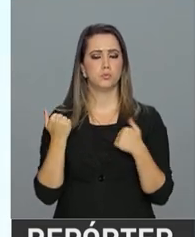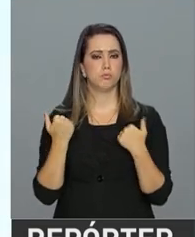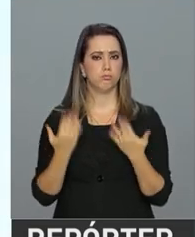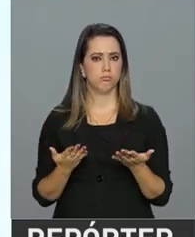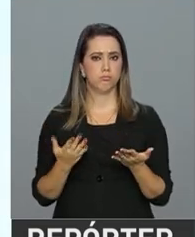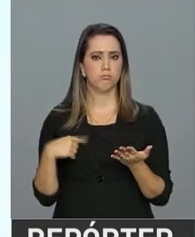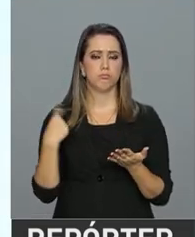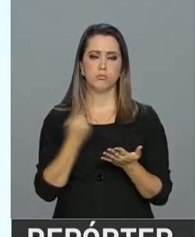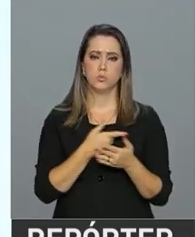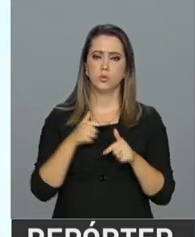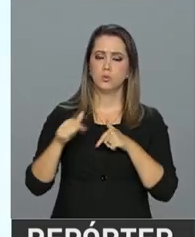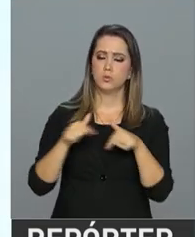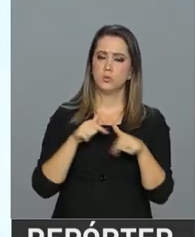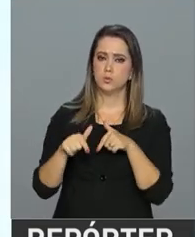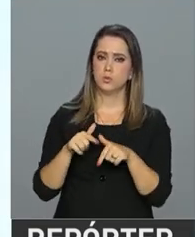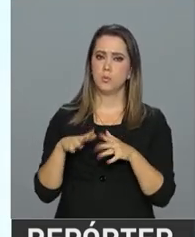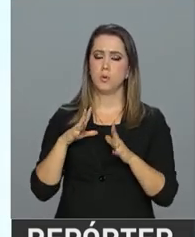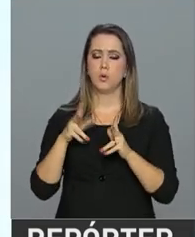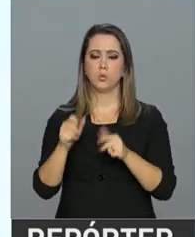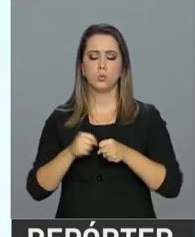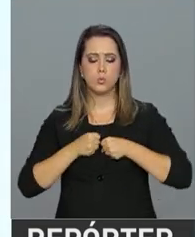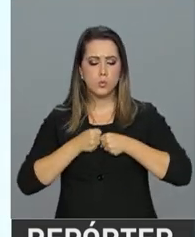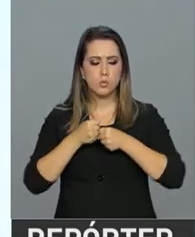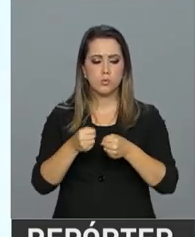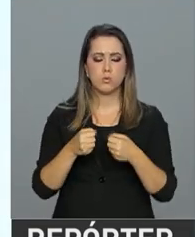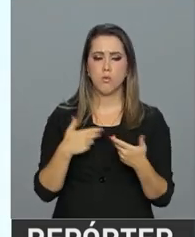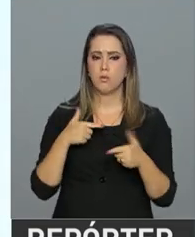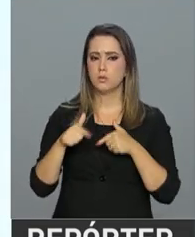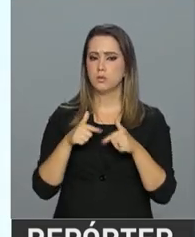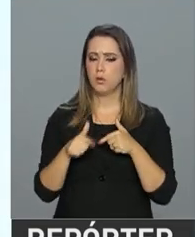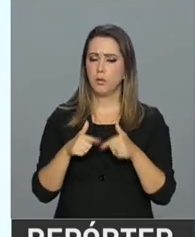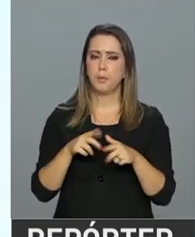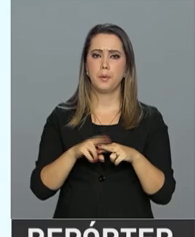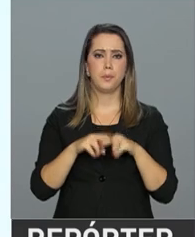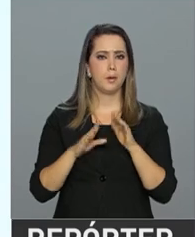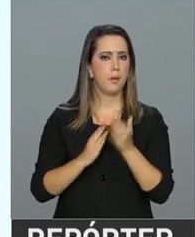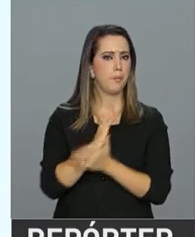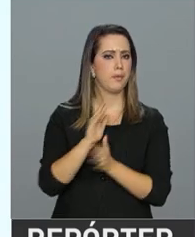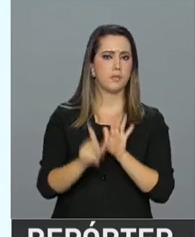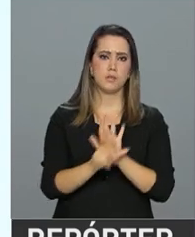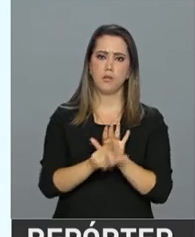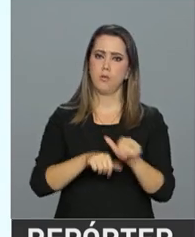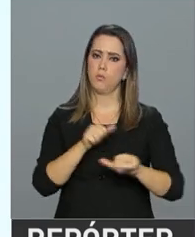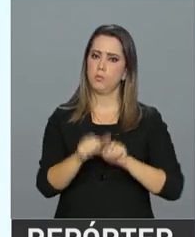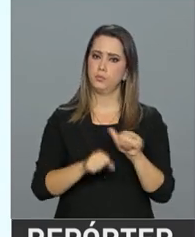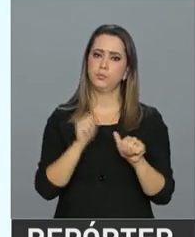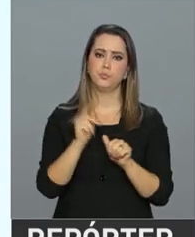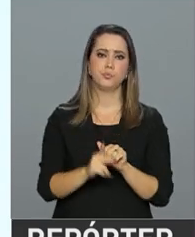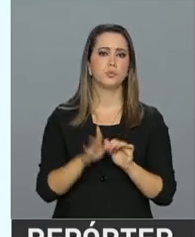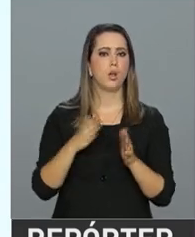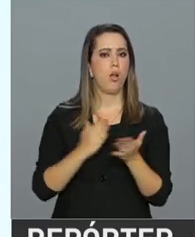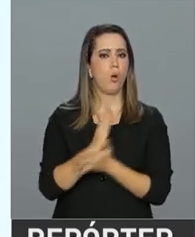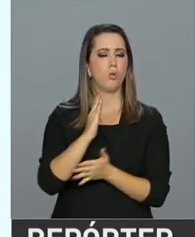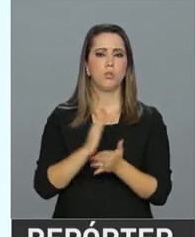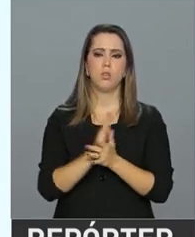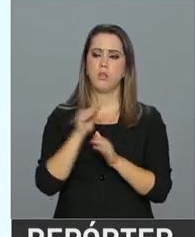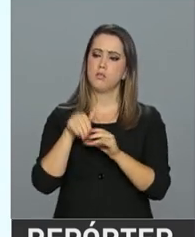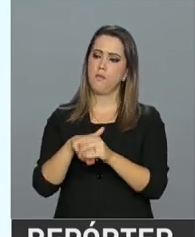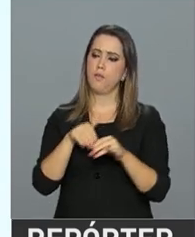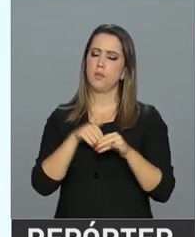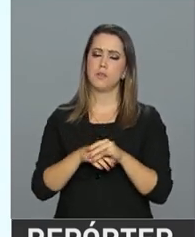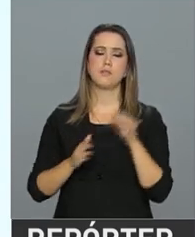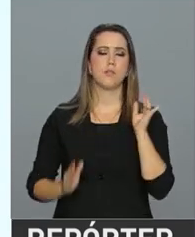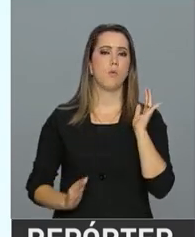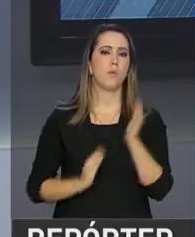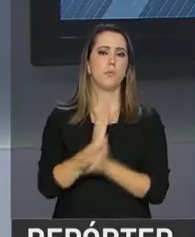Então, vamos trabalhar, estamos todos aí envolvidos nisso, empenhados, para que essa votação aconteça e seja aprovada